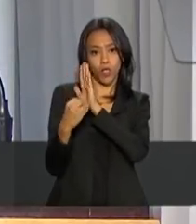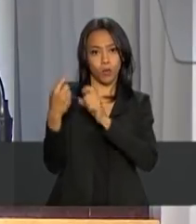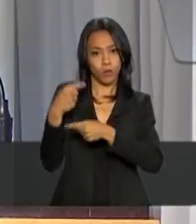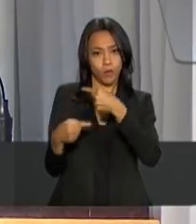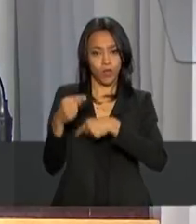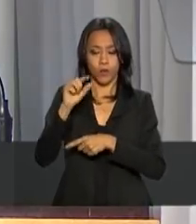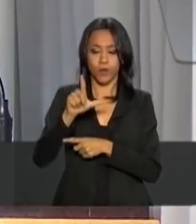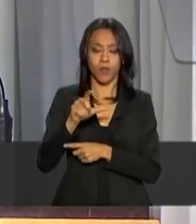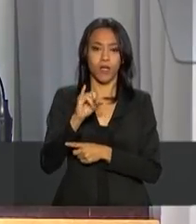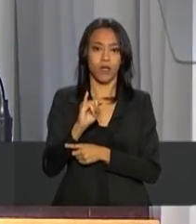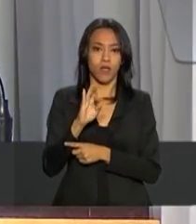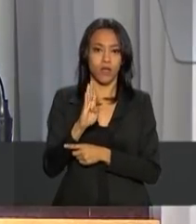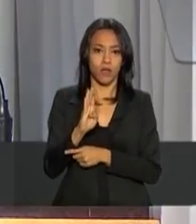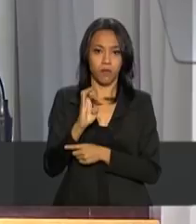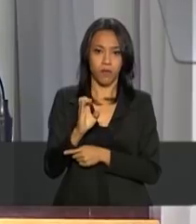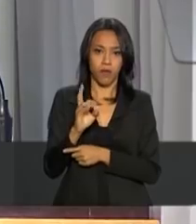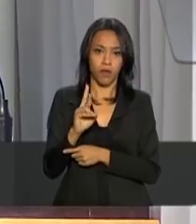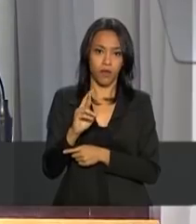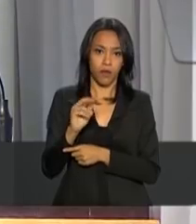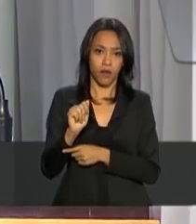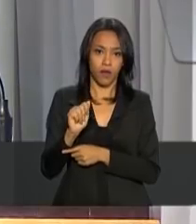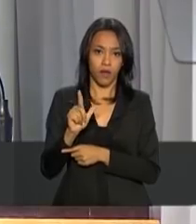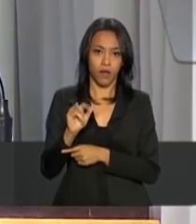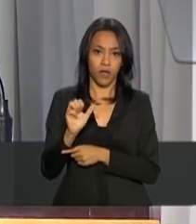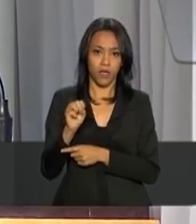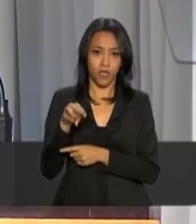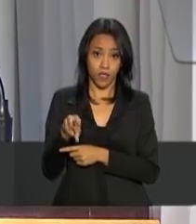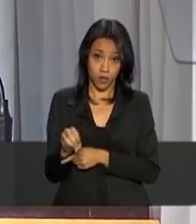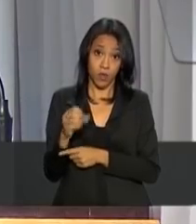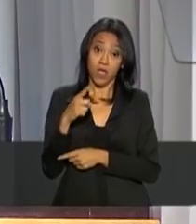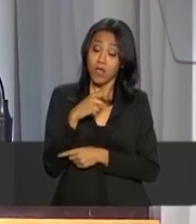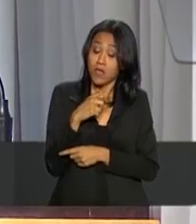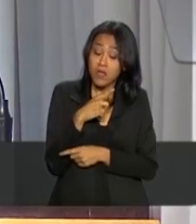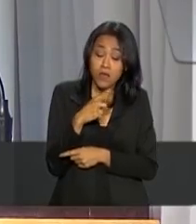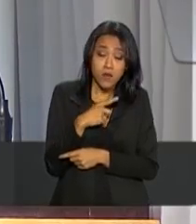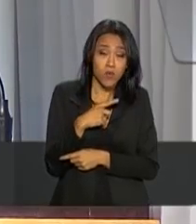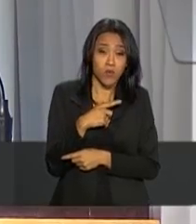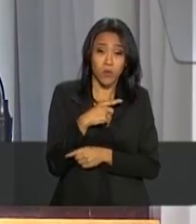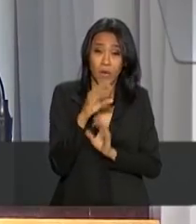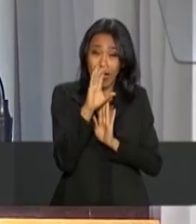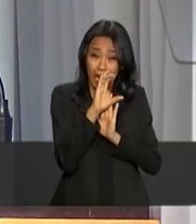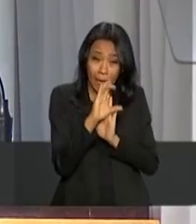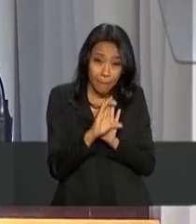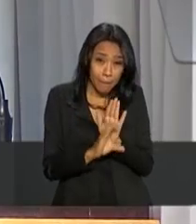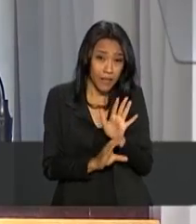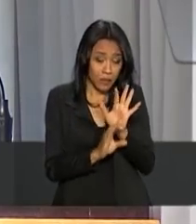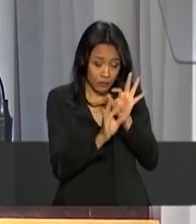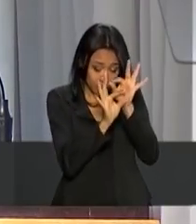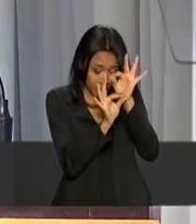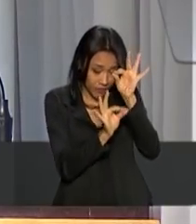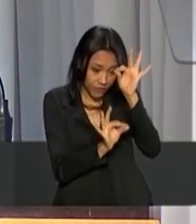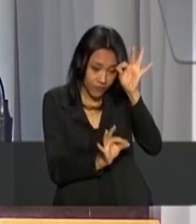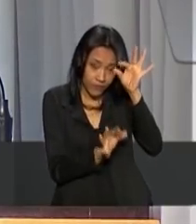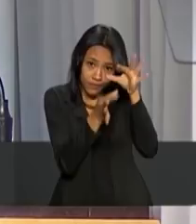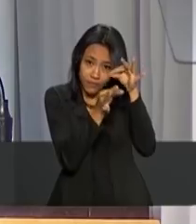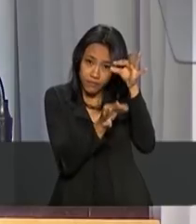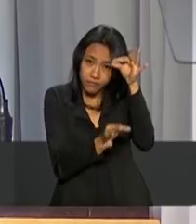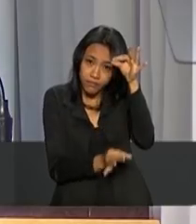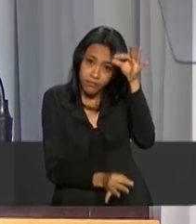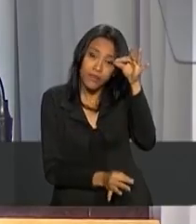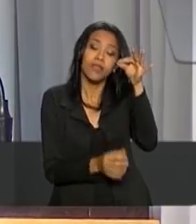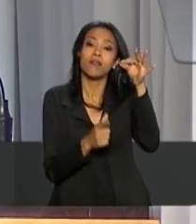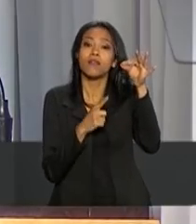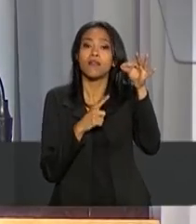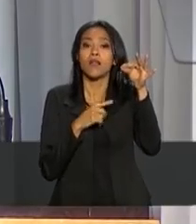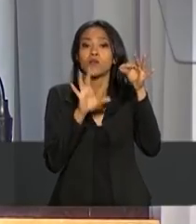você pega, basta dizer que tem um capítulo inteiro na Constituição dos direitos sociais, não é? Capítulo inteiro. E sobre mais